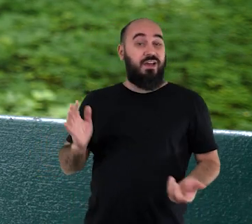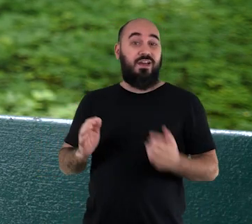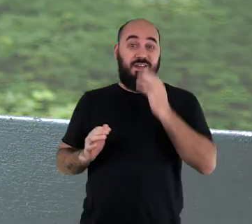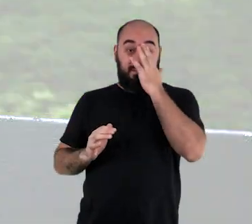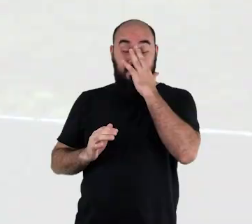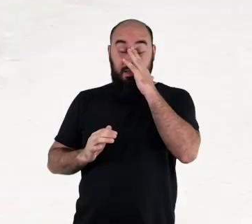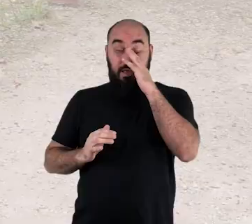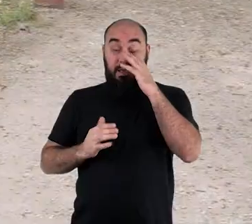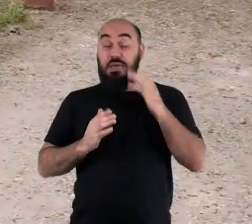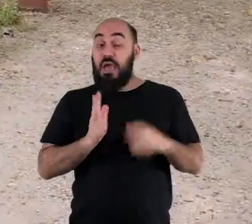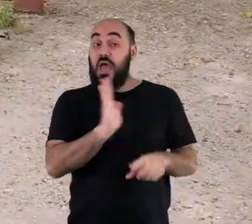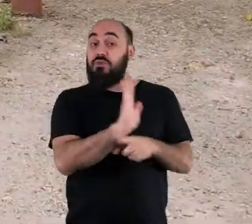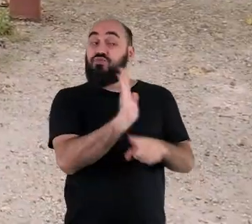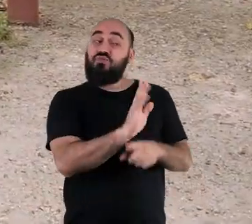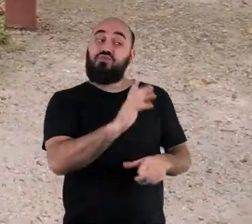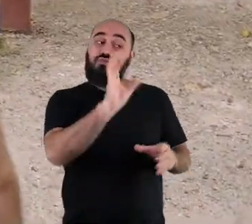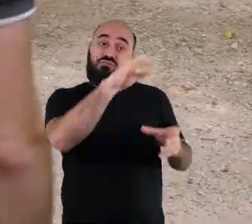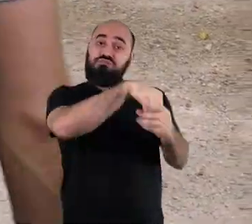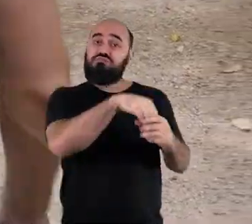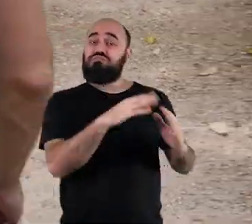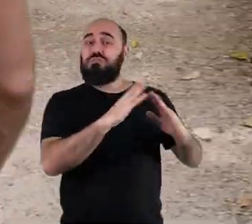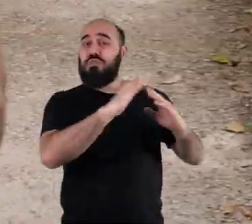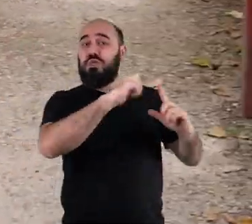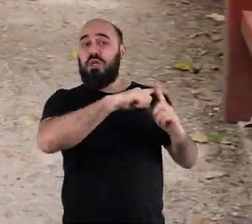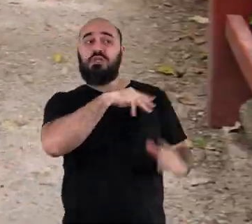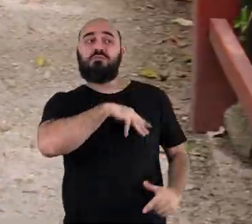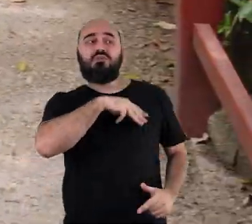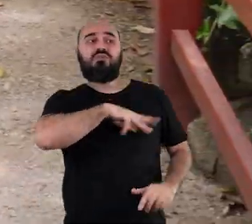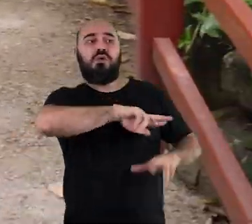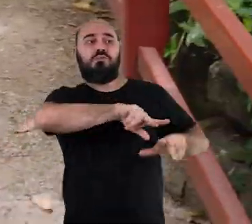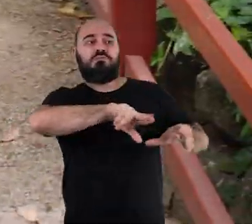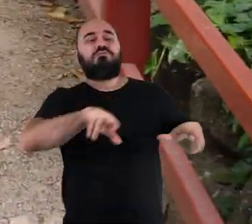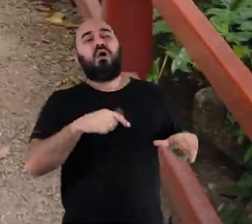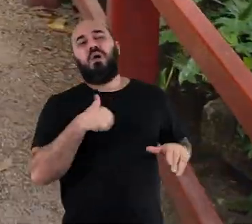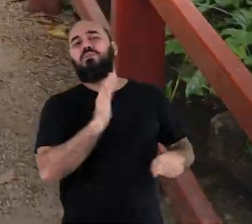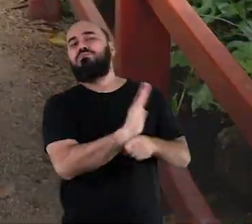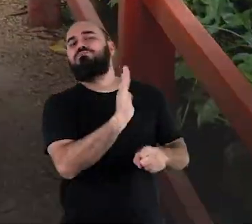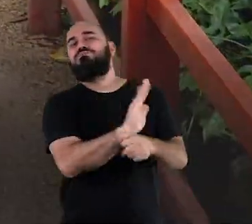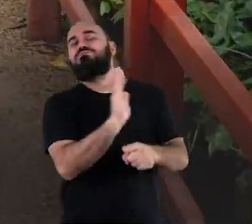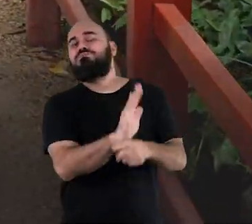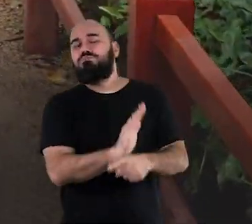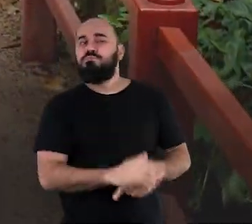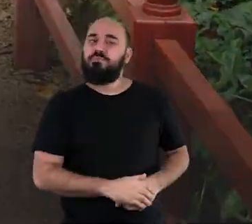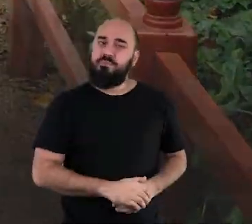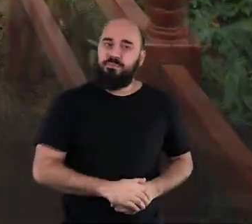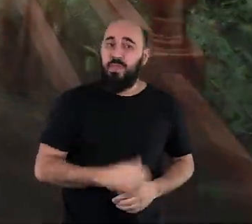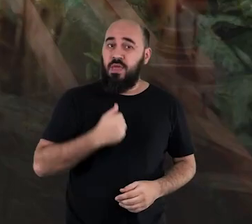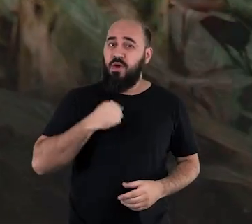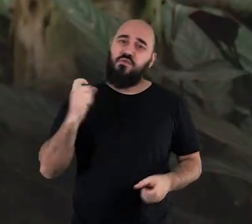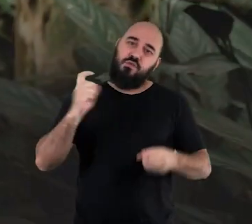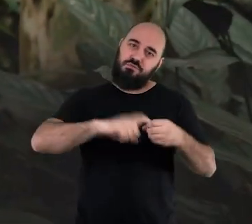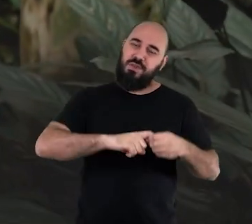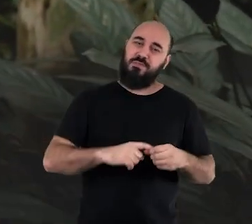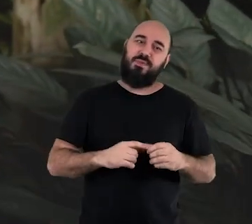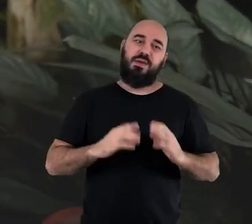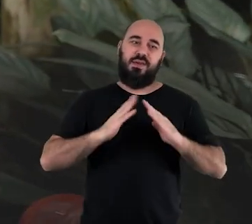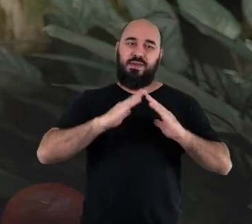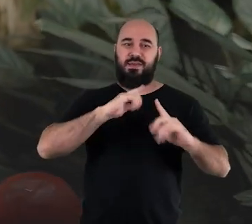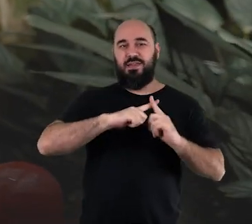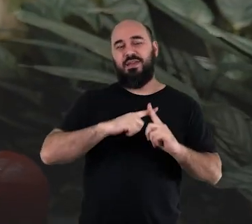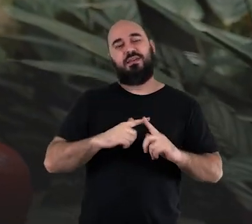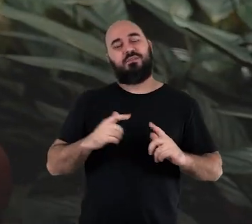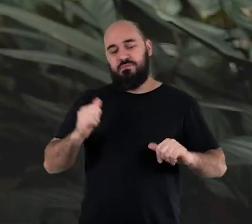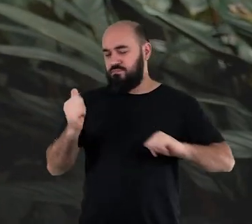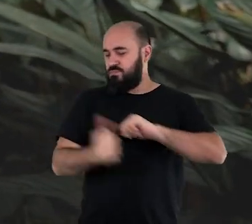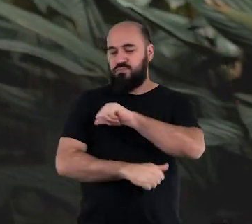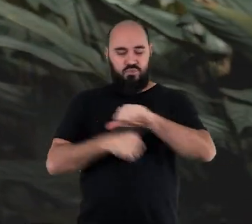ministérios da igreja. Quando eu voltei para Deus, voltei a frequentar a igreja, a buscar Deus de todo o meu coração, minha vida